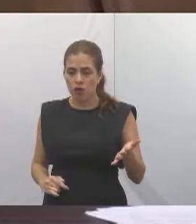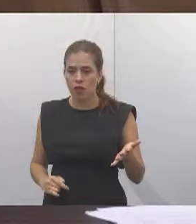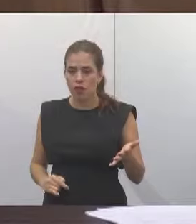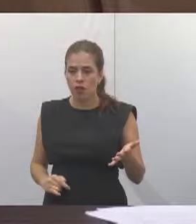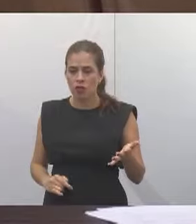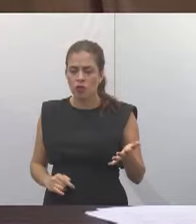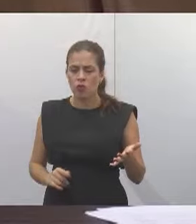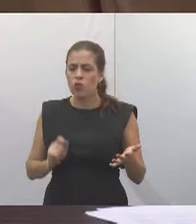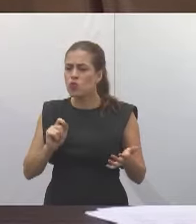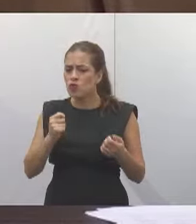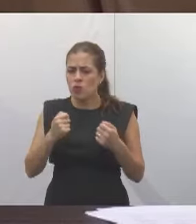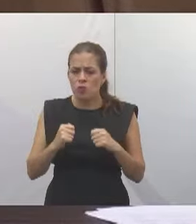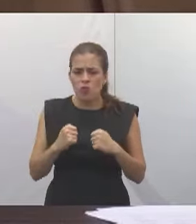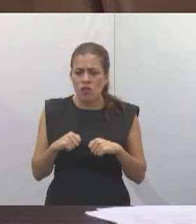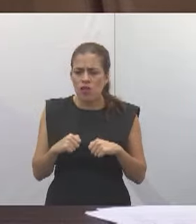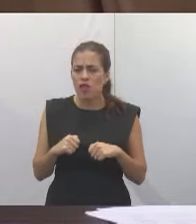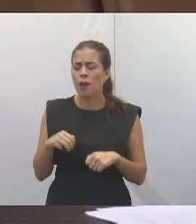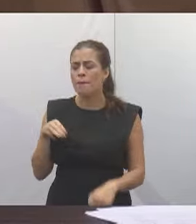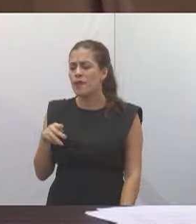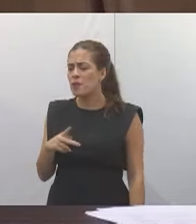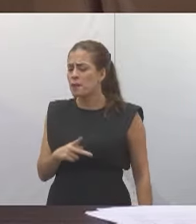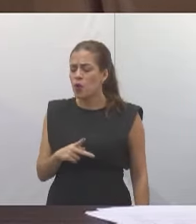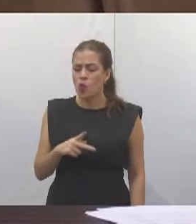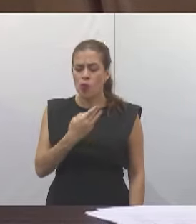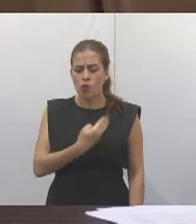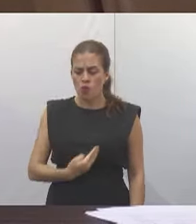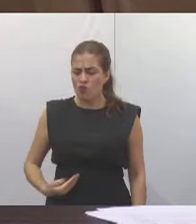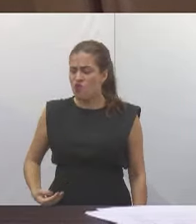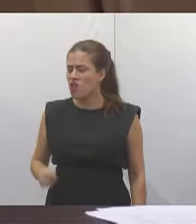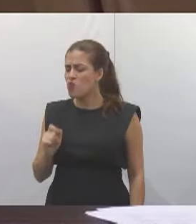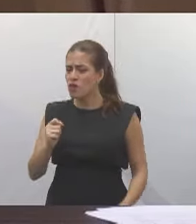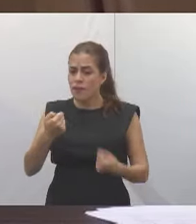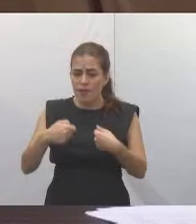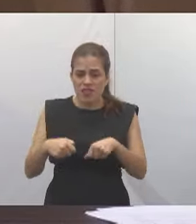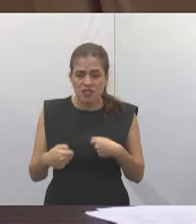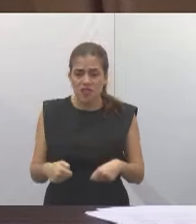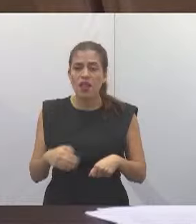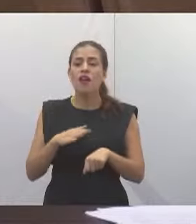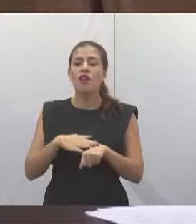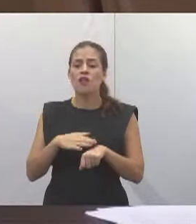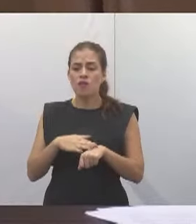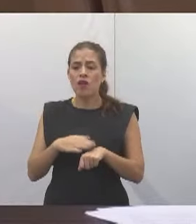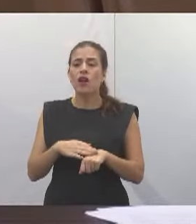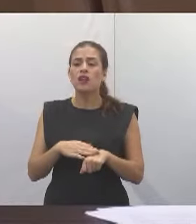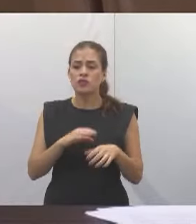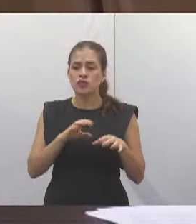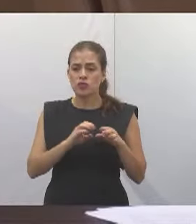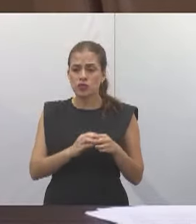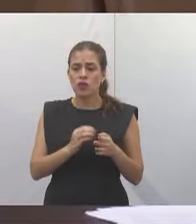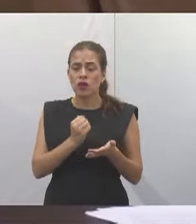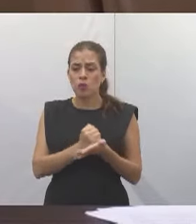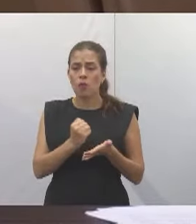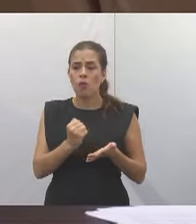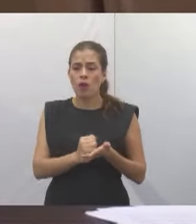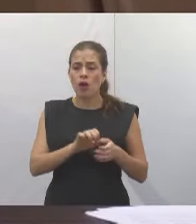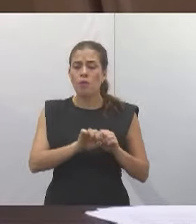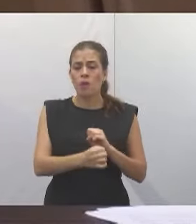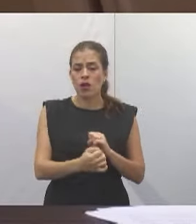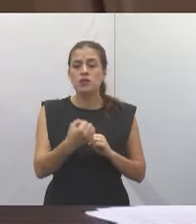aonde for, Ministério Público, governo, seja onde for, eu faço a quebra de contrato, se for necessário, e se eu tiver esse